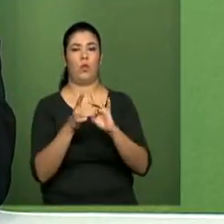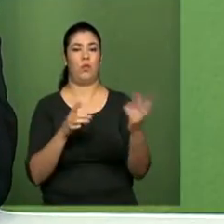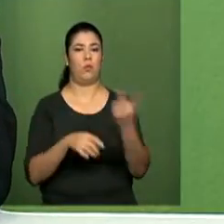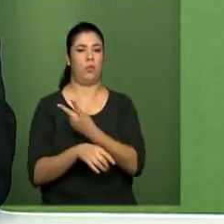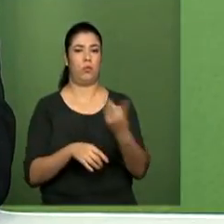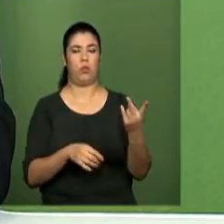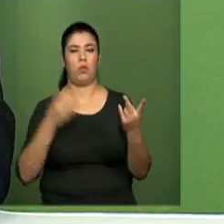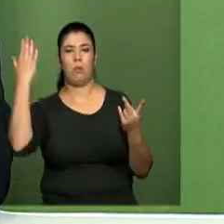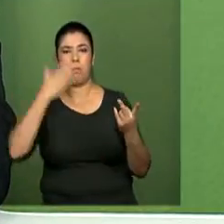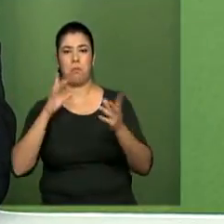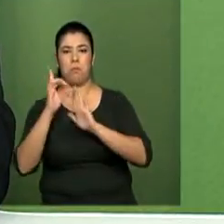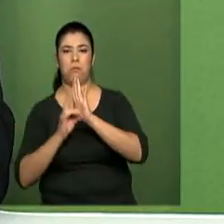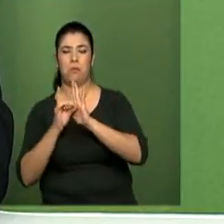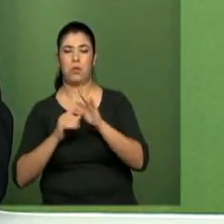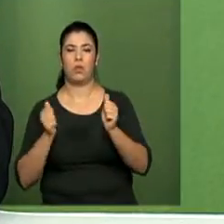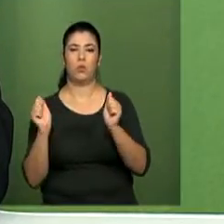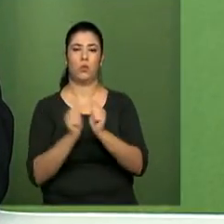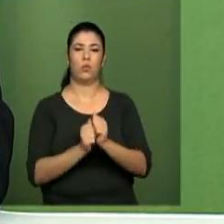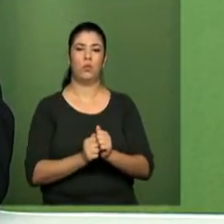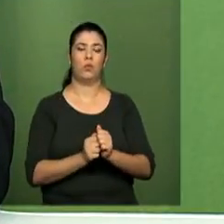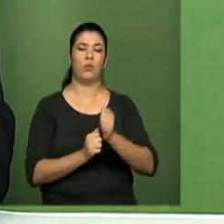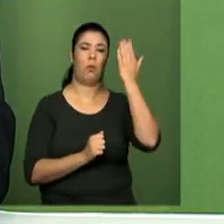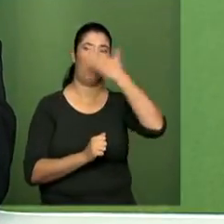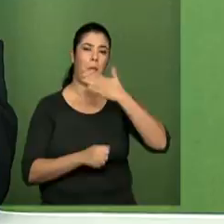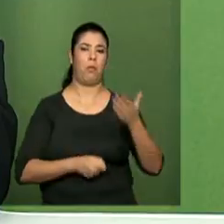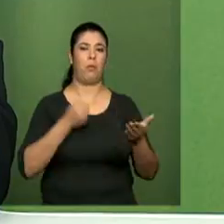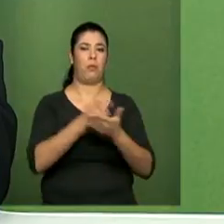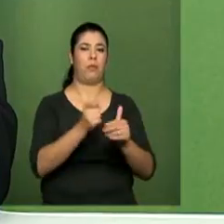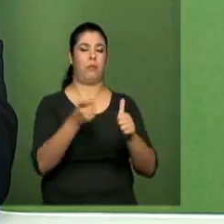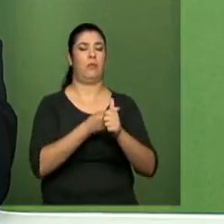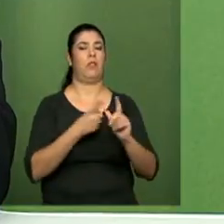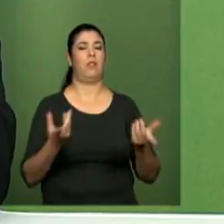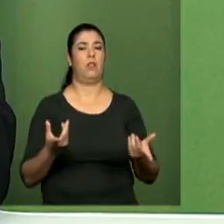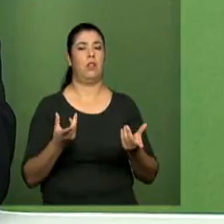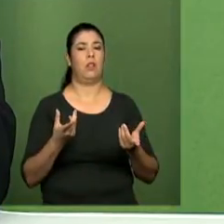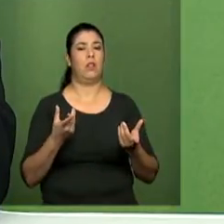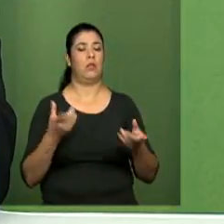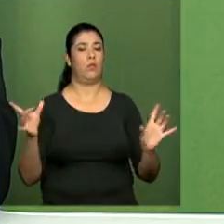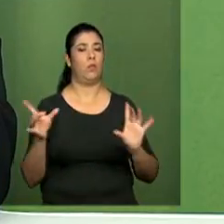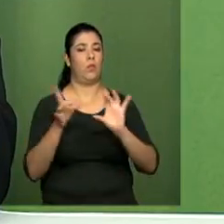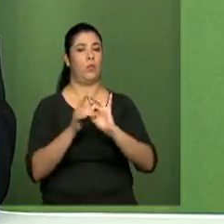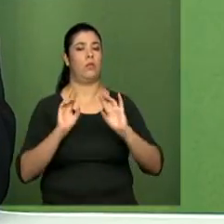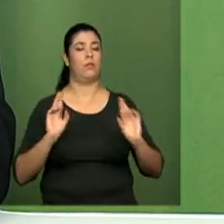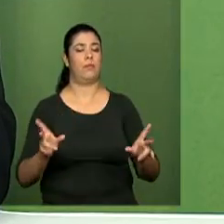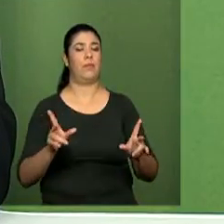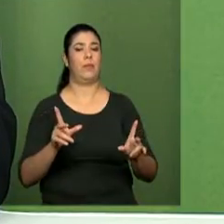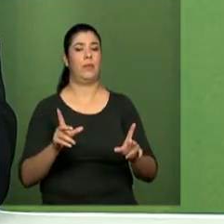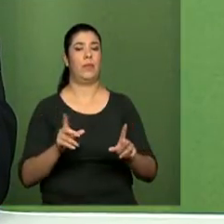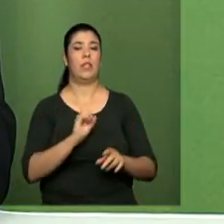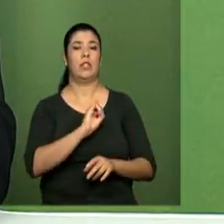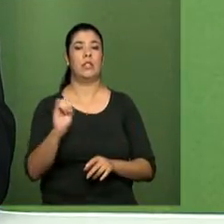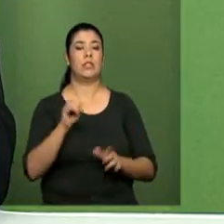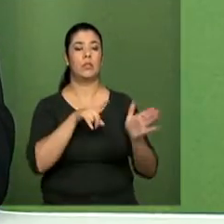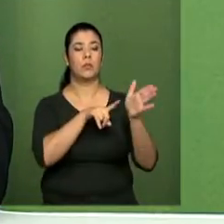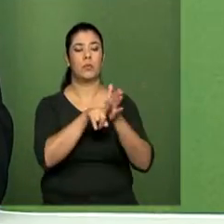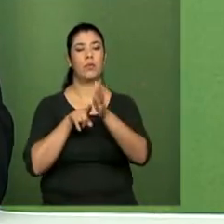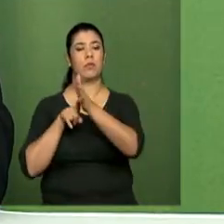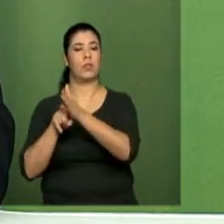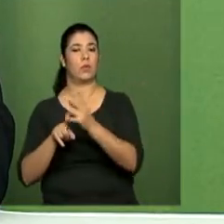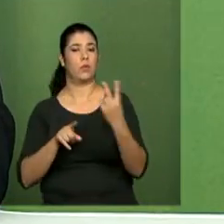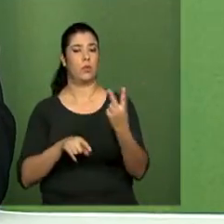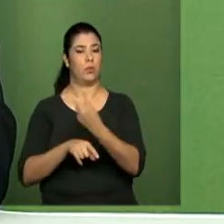ao extingui esta exigência nós abrimos campo da construção de uma